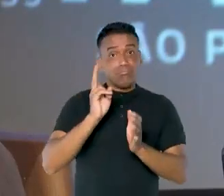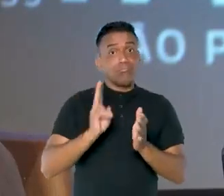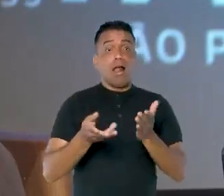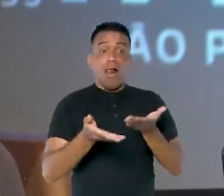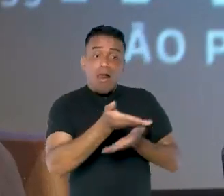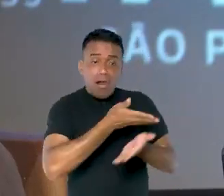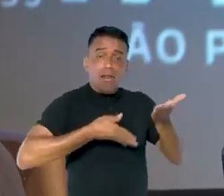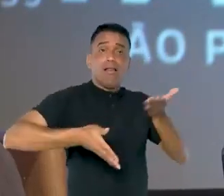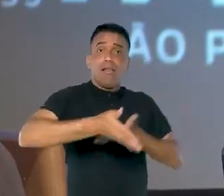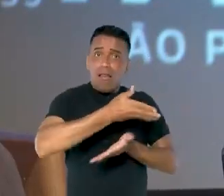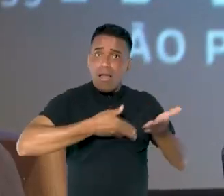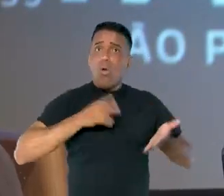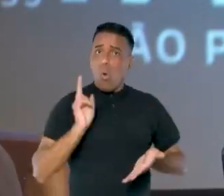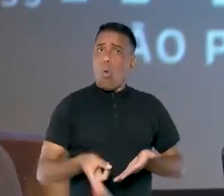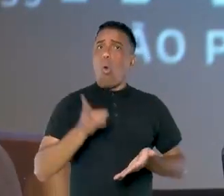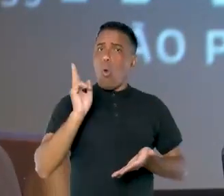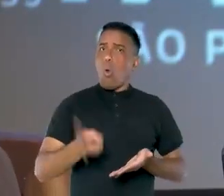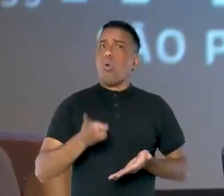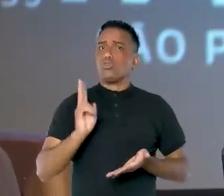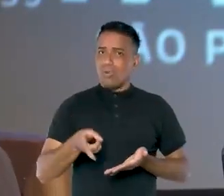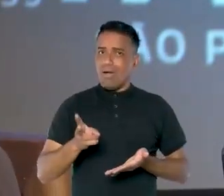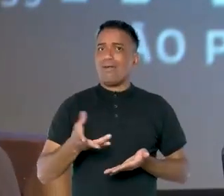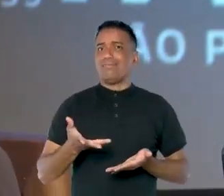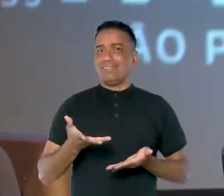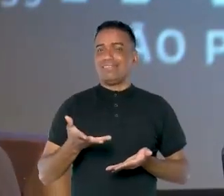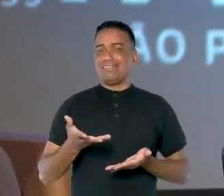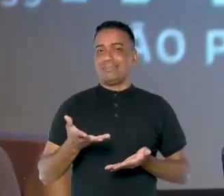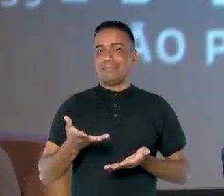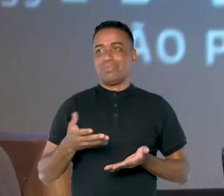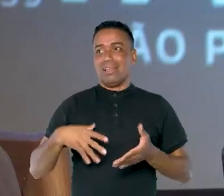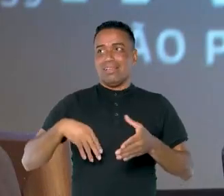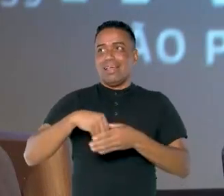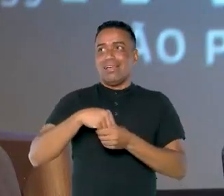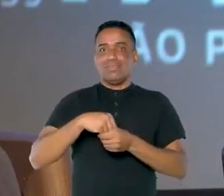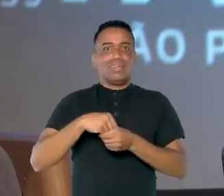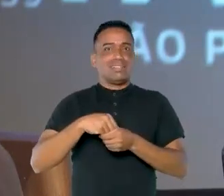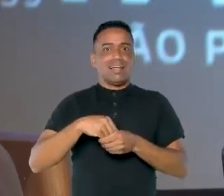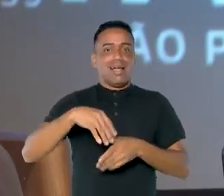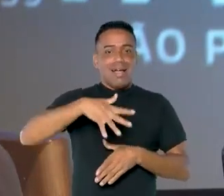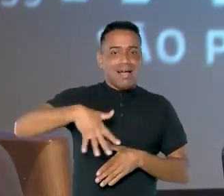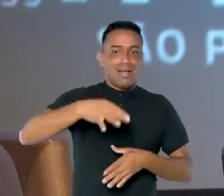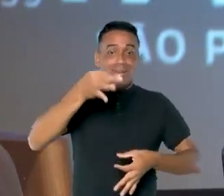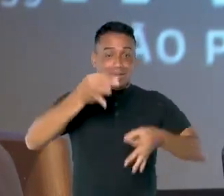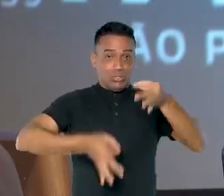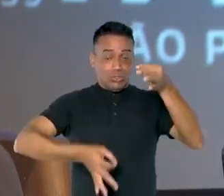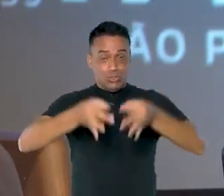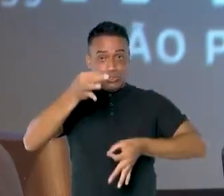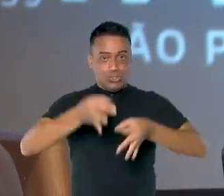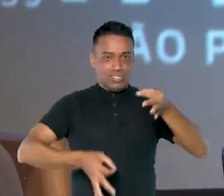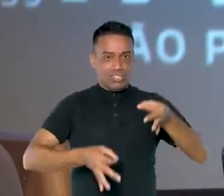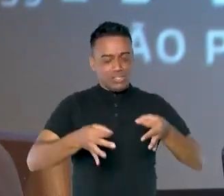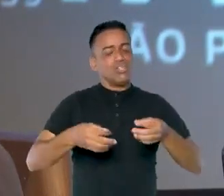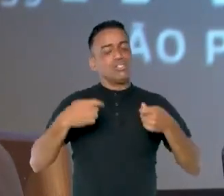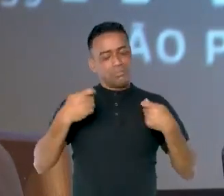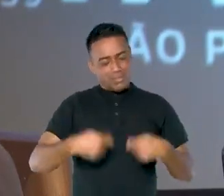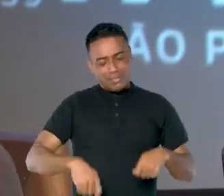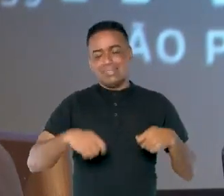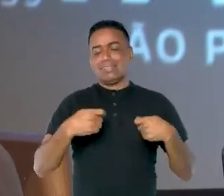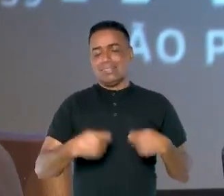dialogando, certamente, dentro desse, digamos assim, quadro jurídico que eu acho